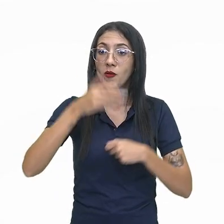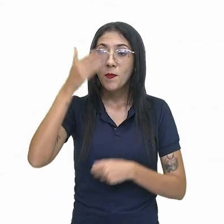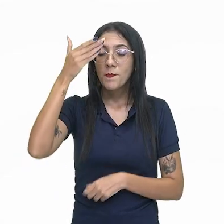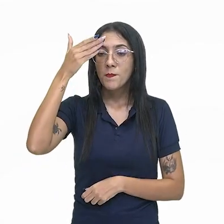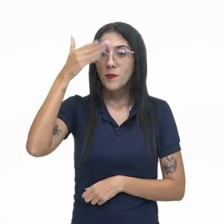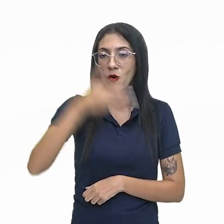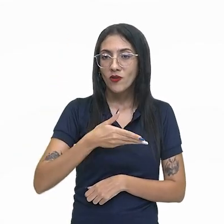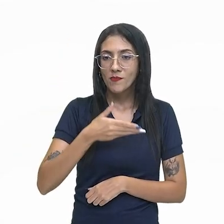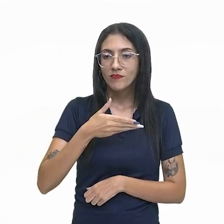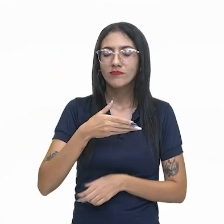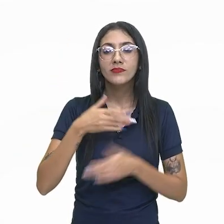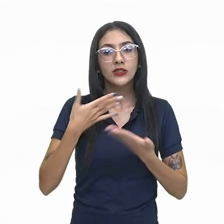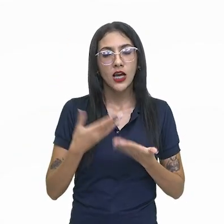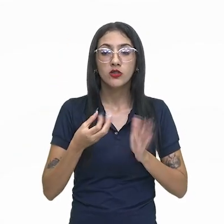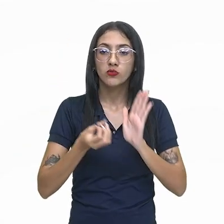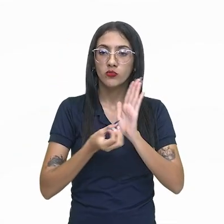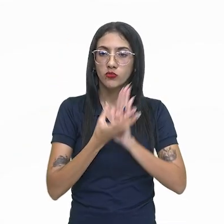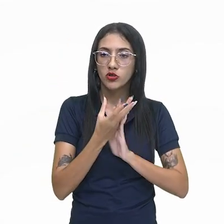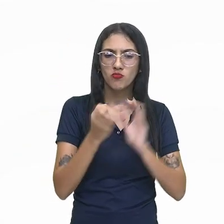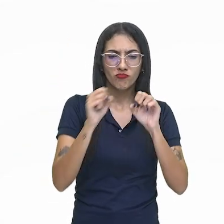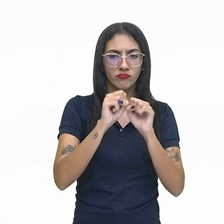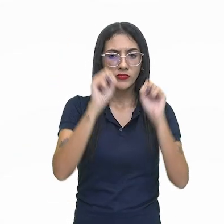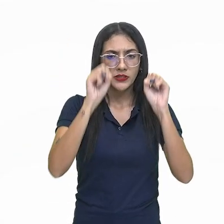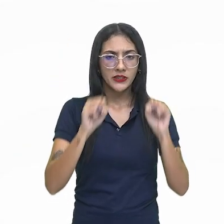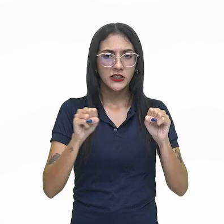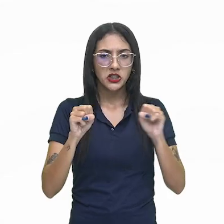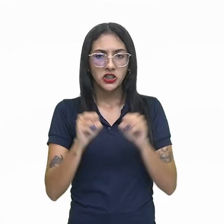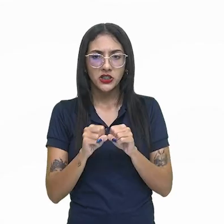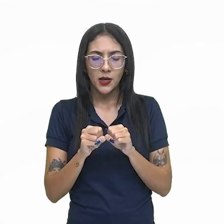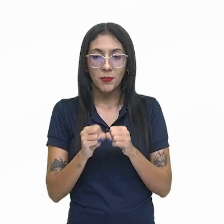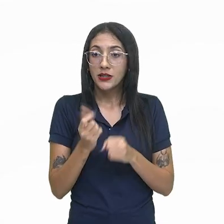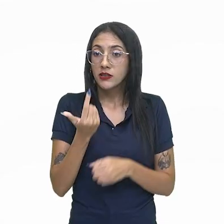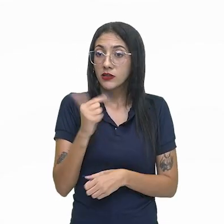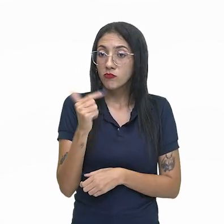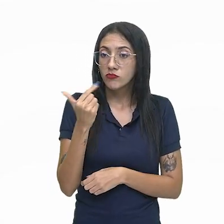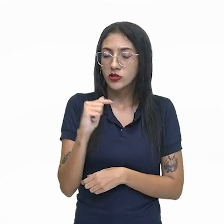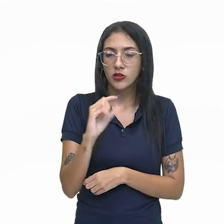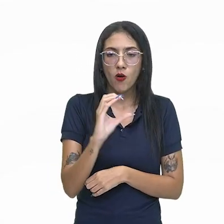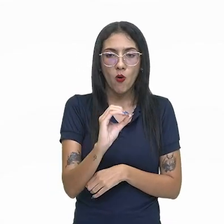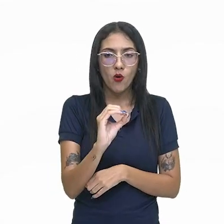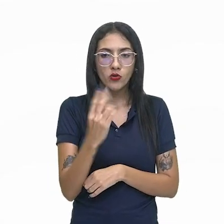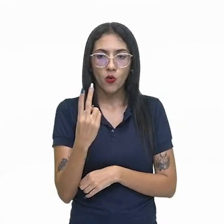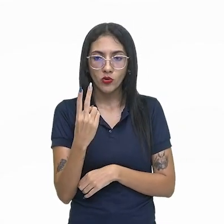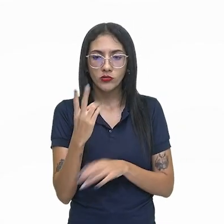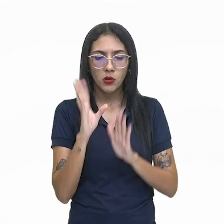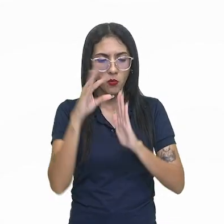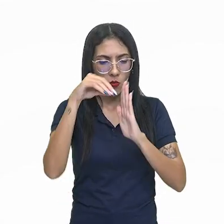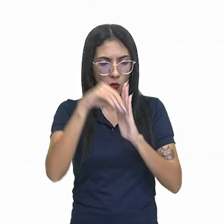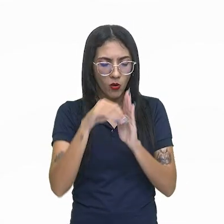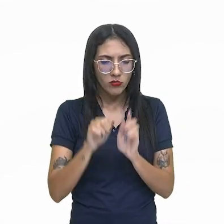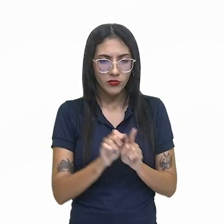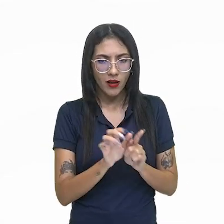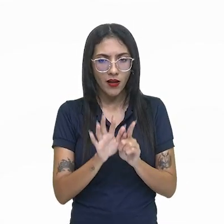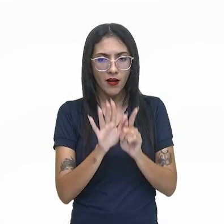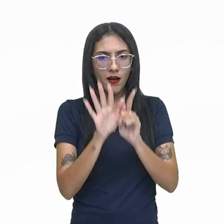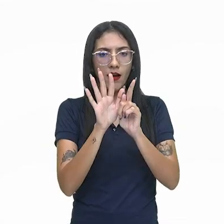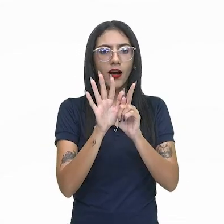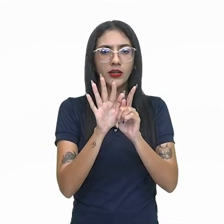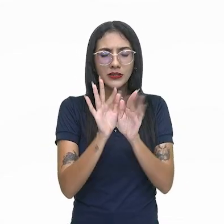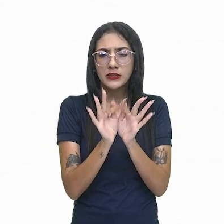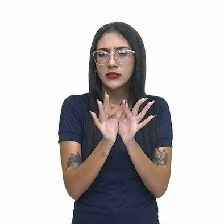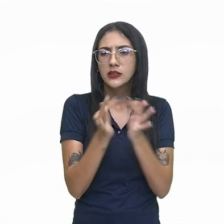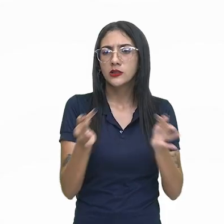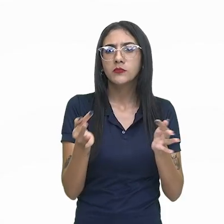E criou-se, então, um sistema fechado, sem oxigênio, onde se inseriam os primeiros gases atmosféricos que